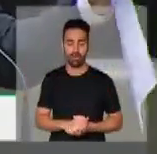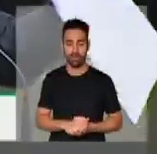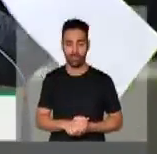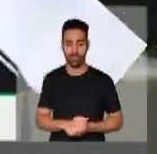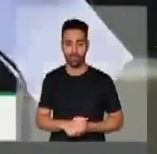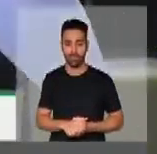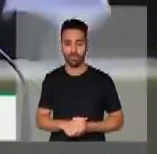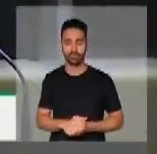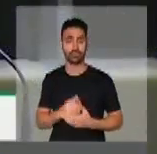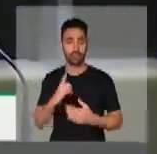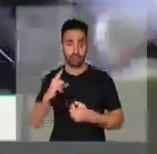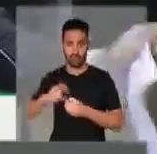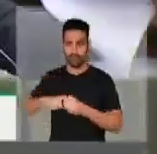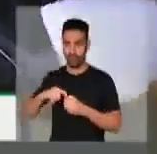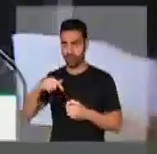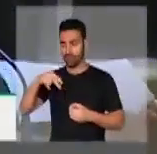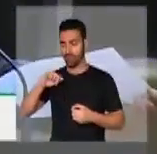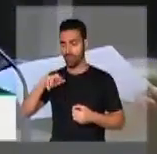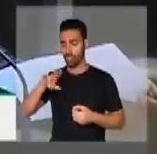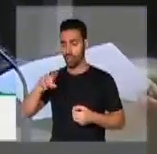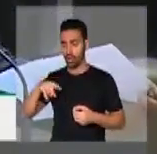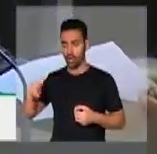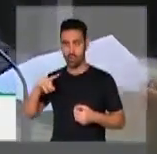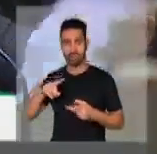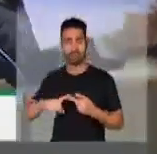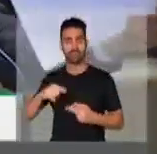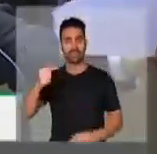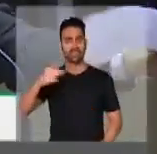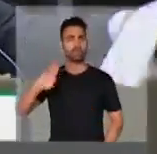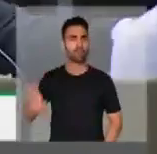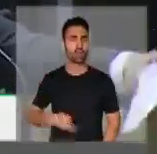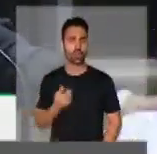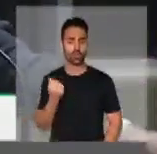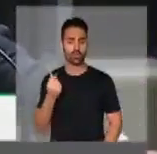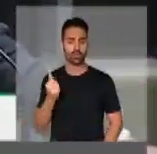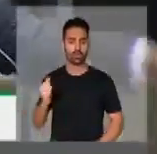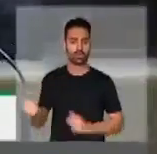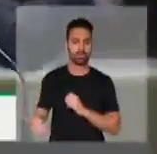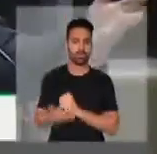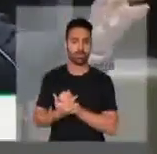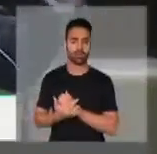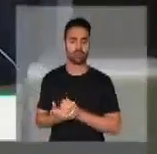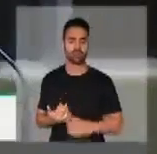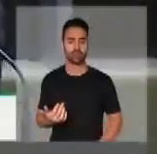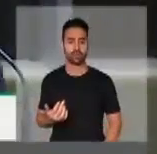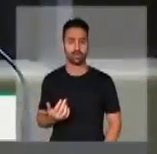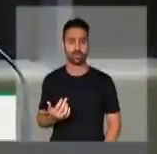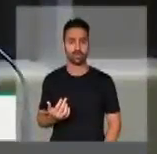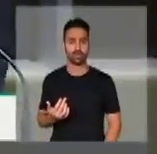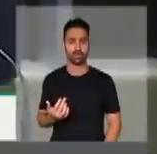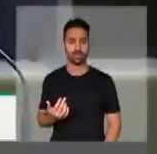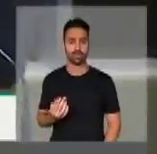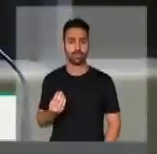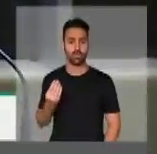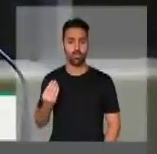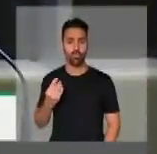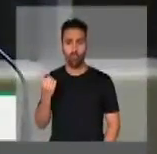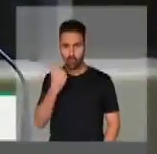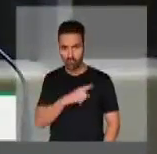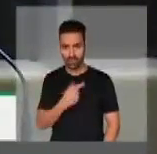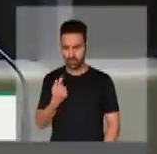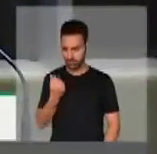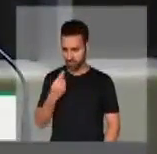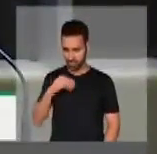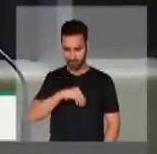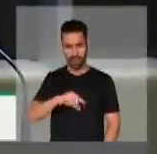vinculações do Queiroz, dos seus 7 milhões, que cara criativo, capaz de multiplicar o